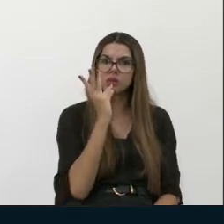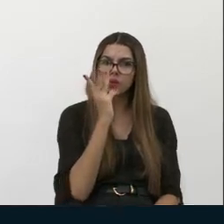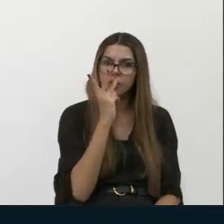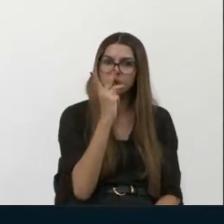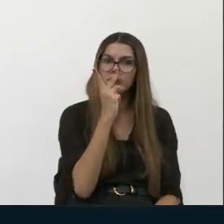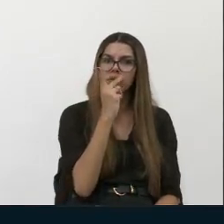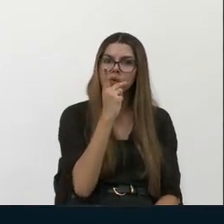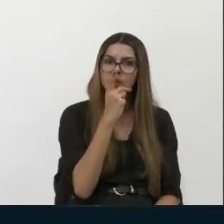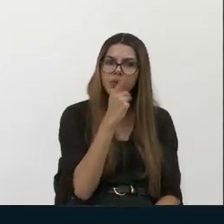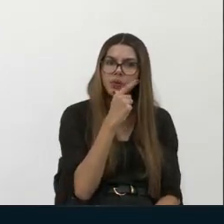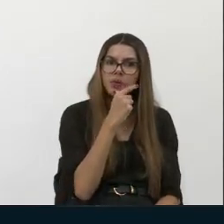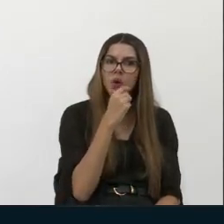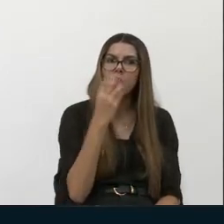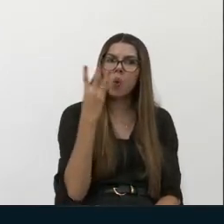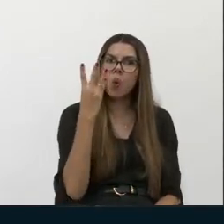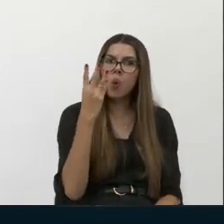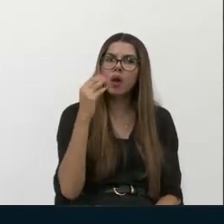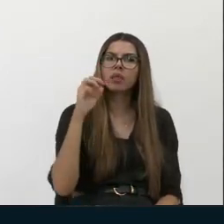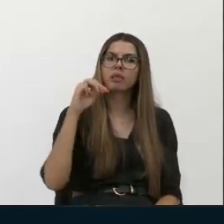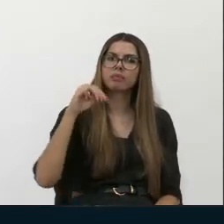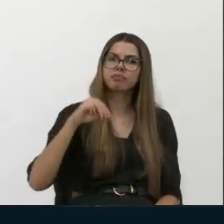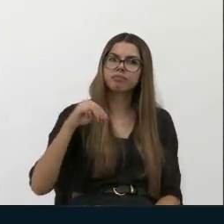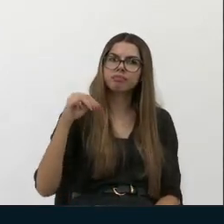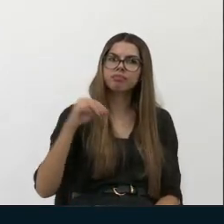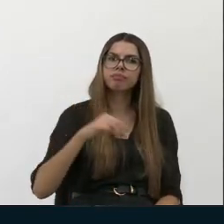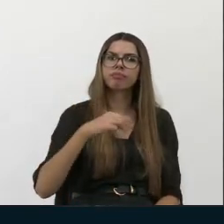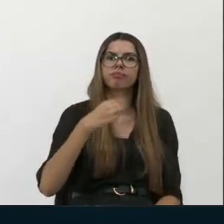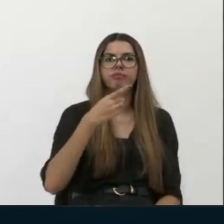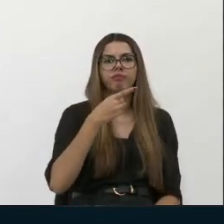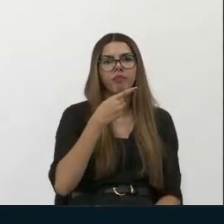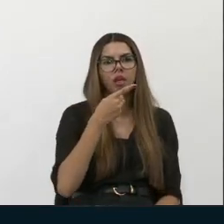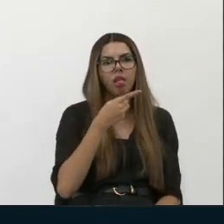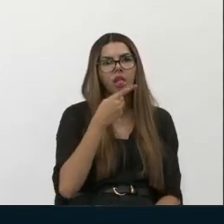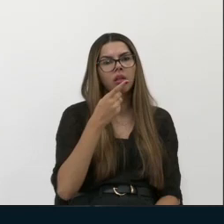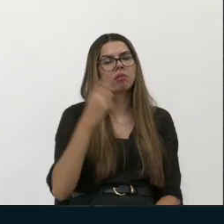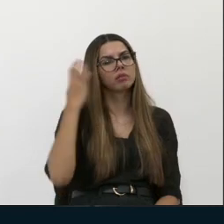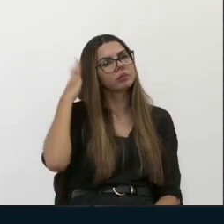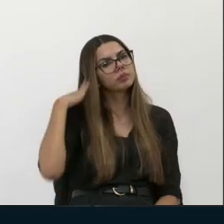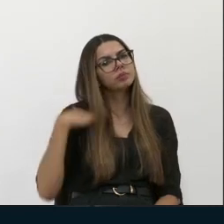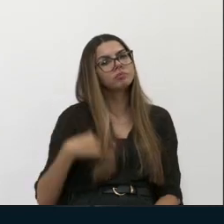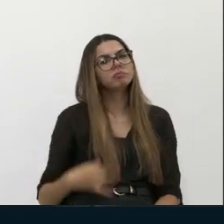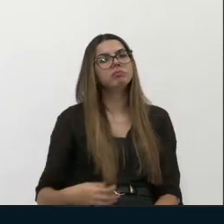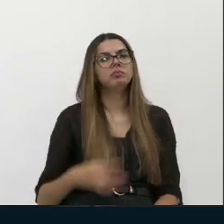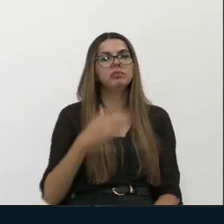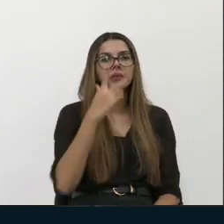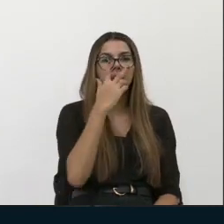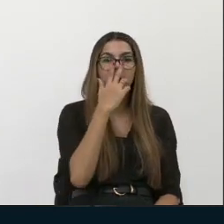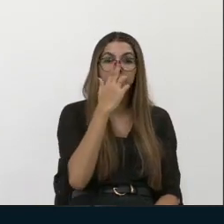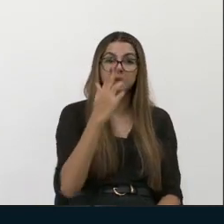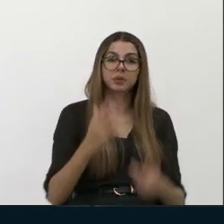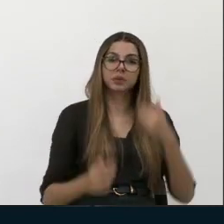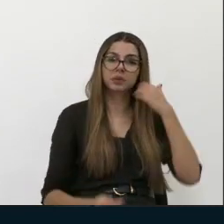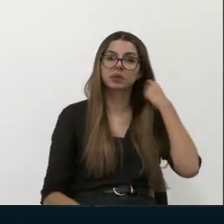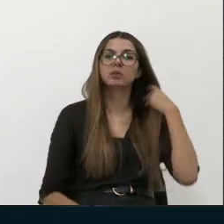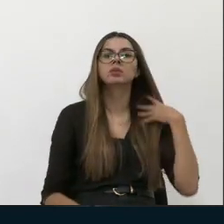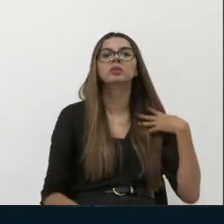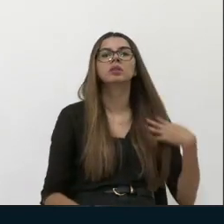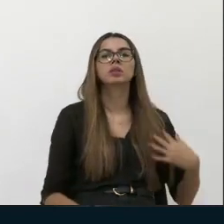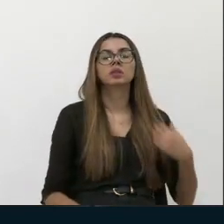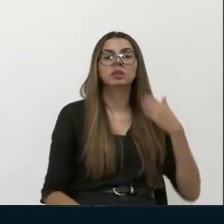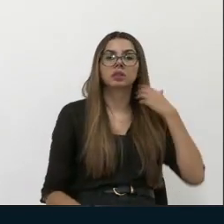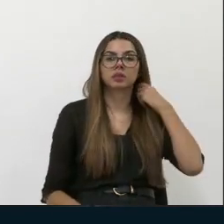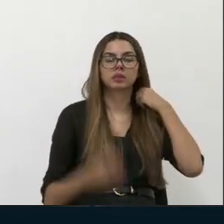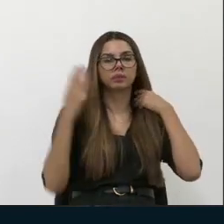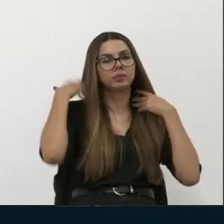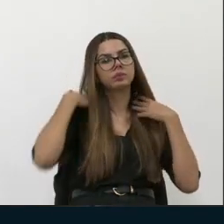ficou mais de 4 minutos falando, né? Eu acho que também, o Marcelo falou